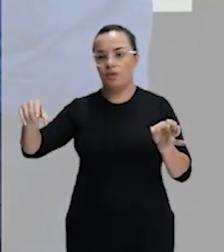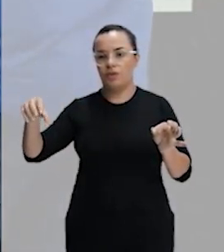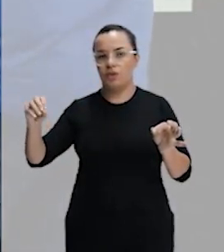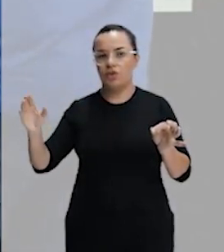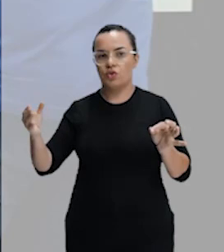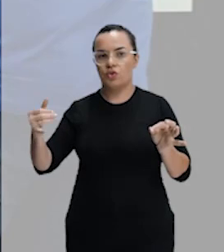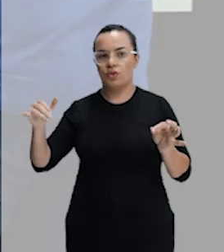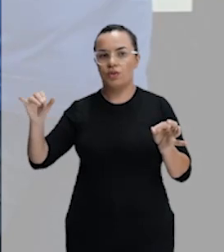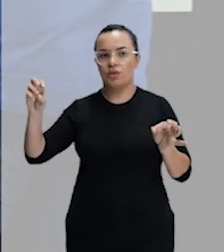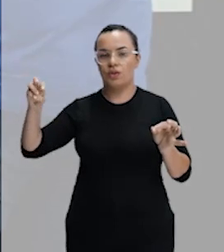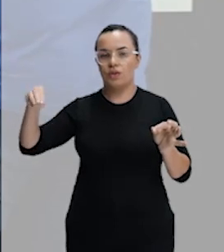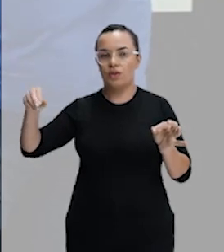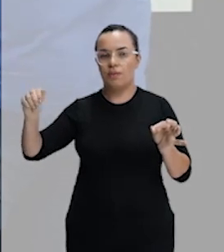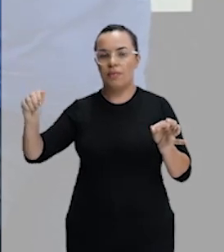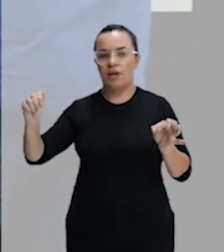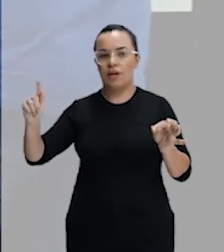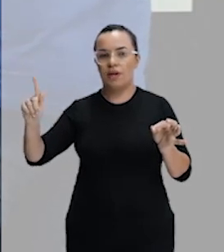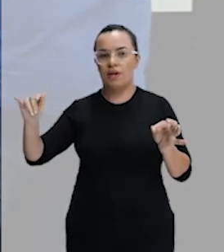imaginário.